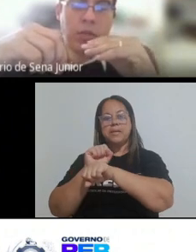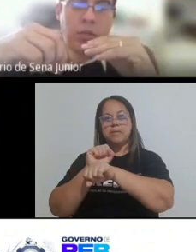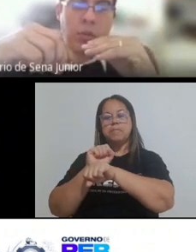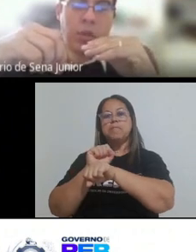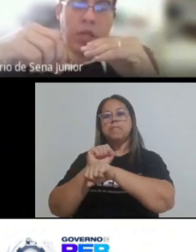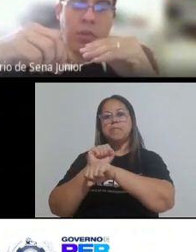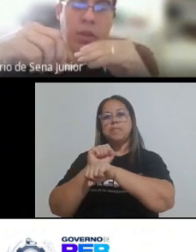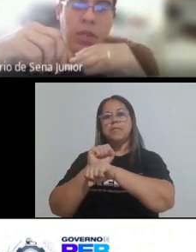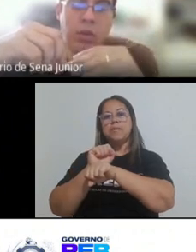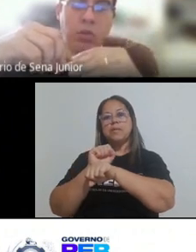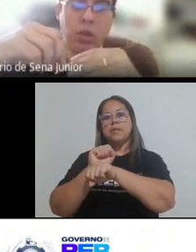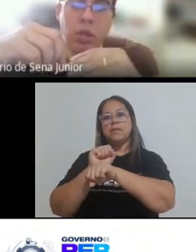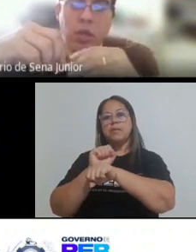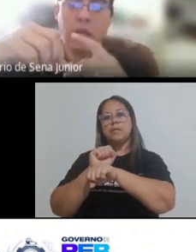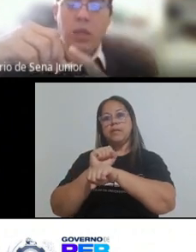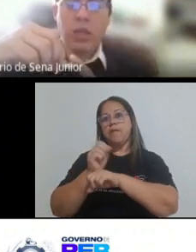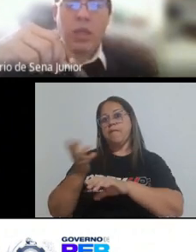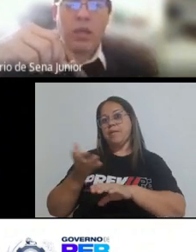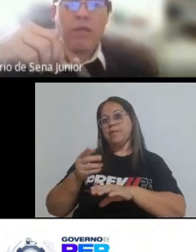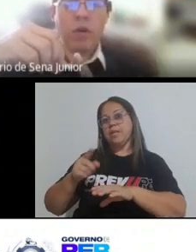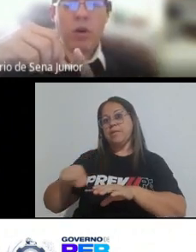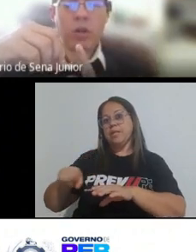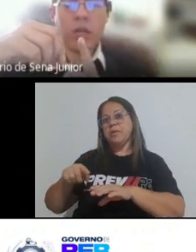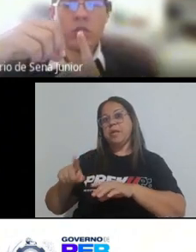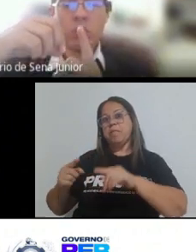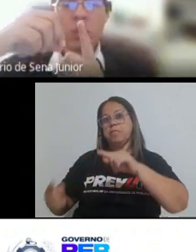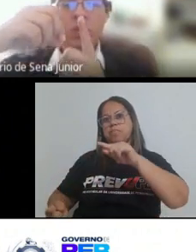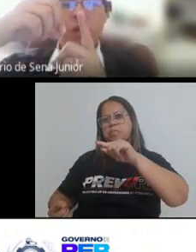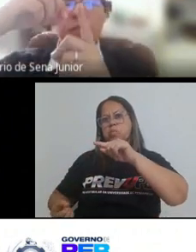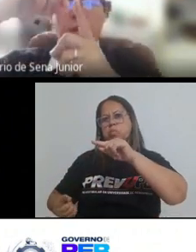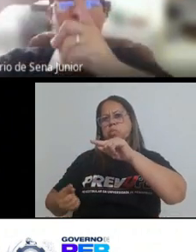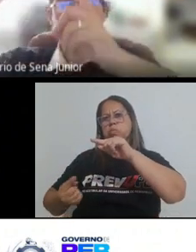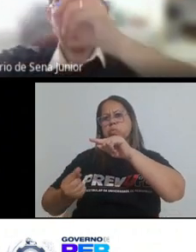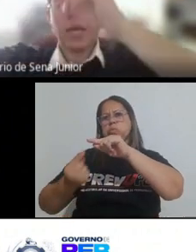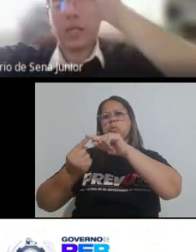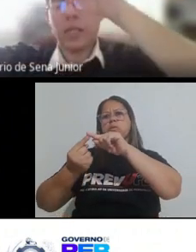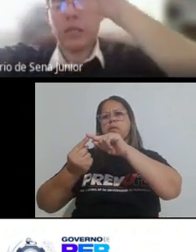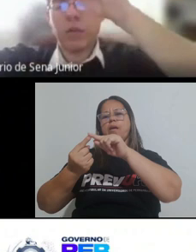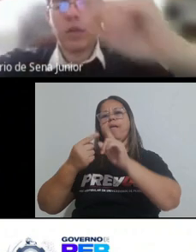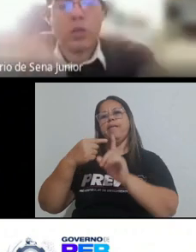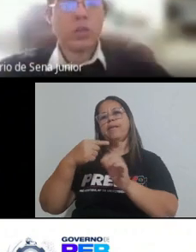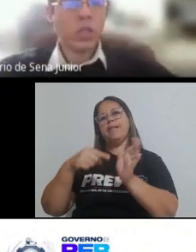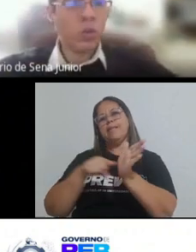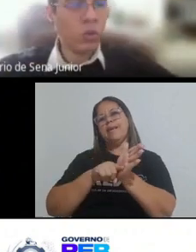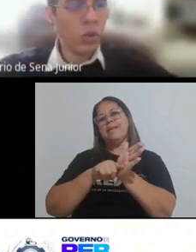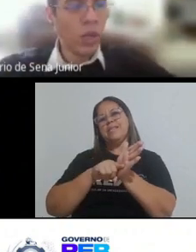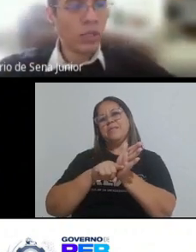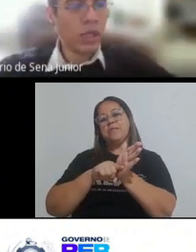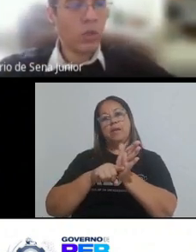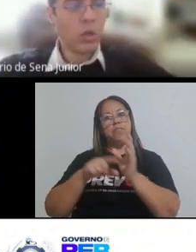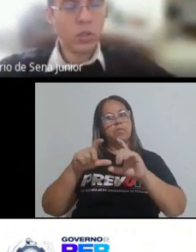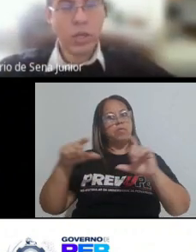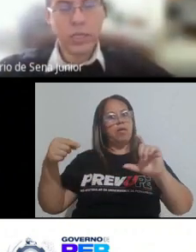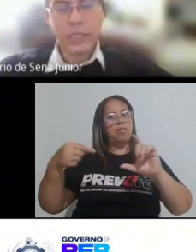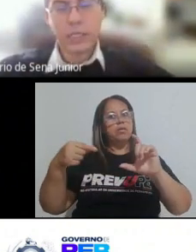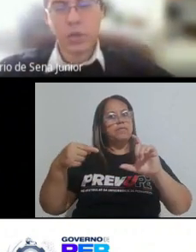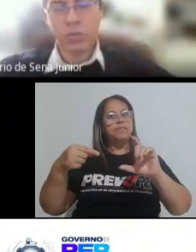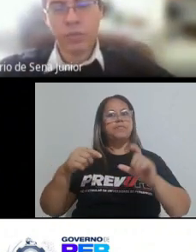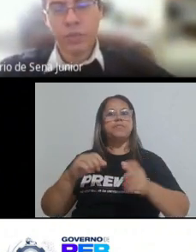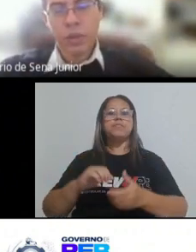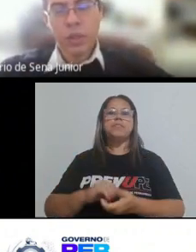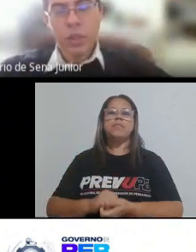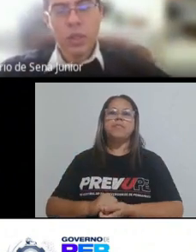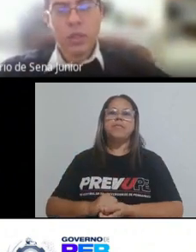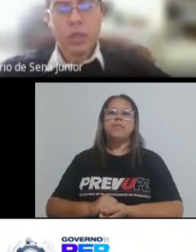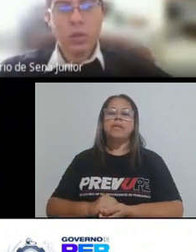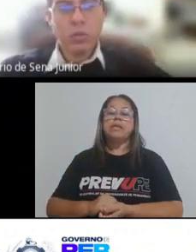momentaneamente é nula e ele volta a subir com velocidade negativa, segundo essa nossa orientação.